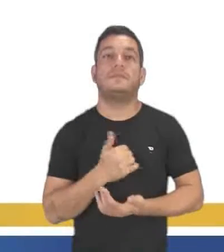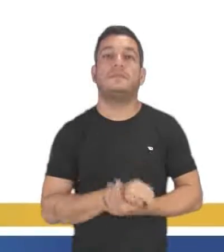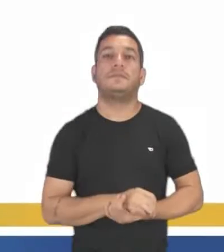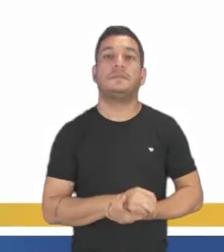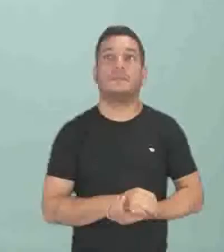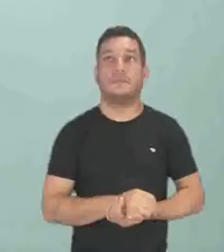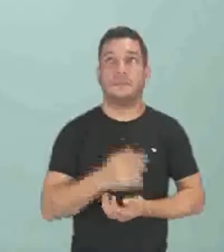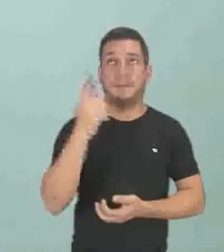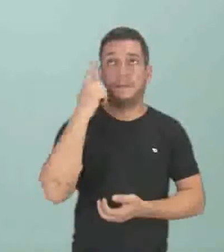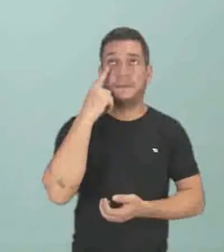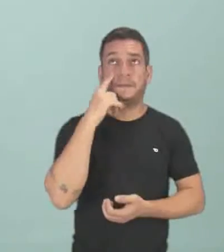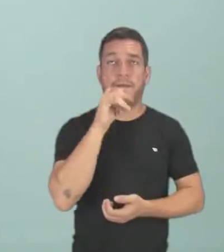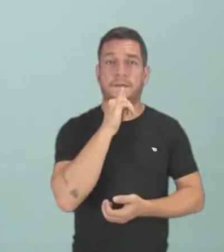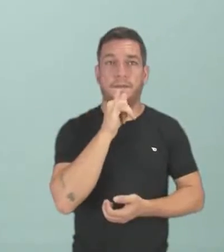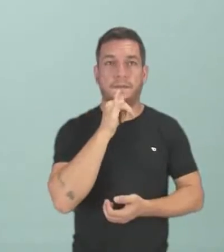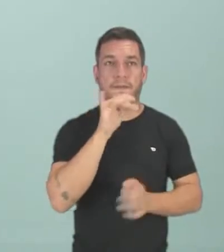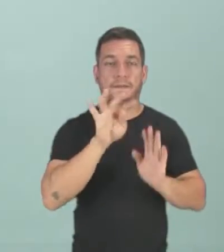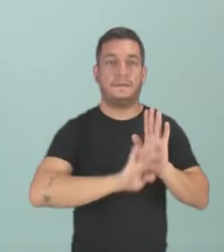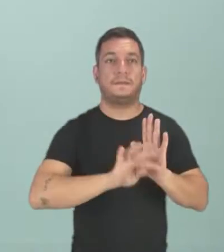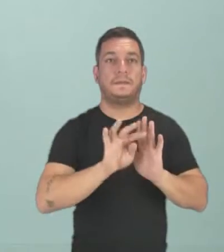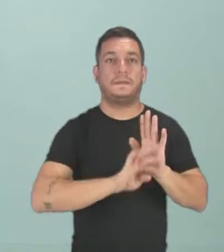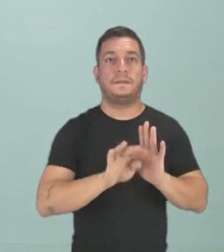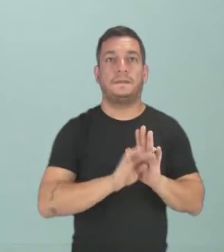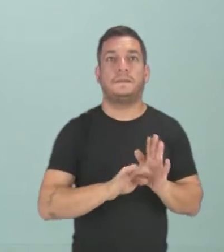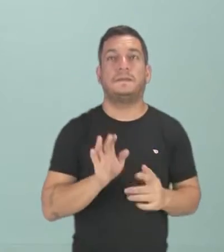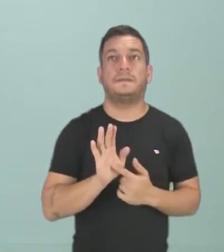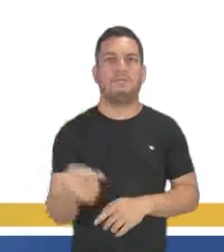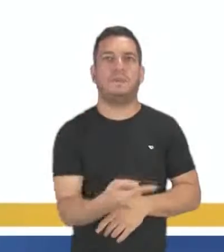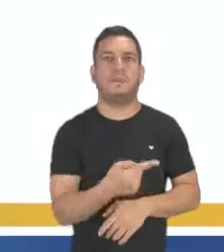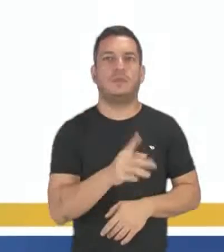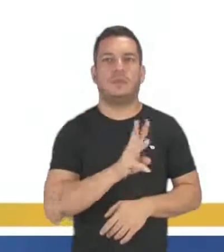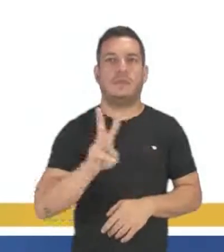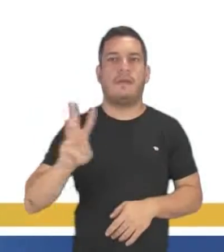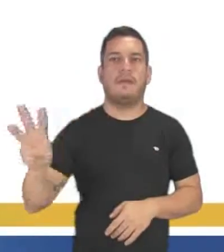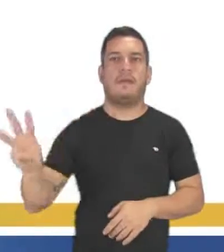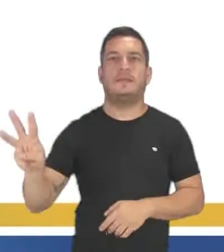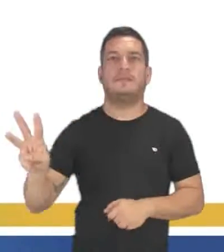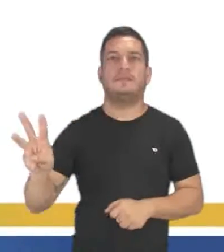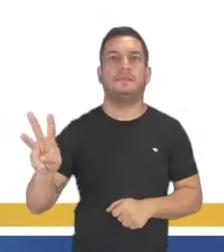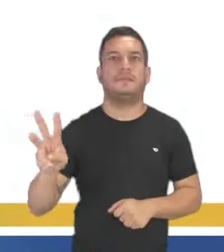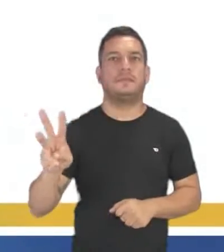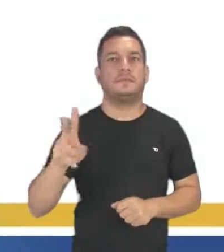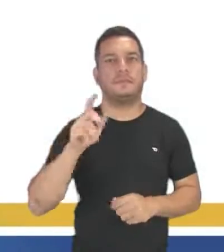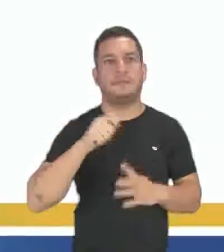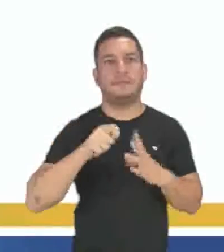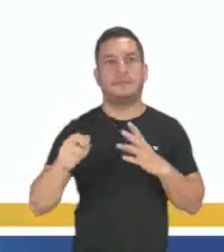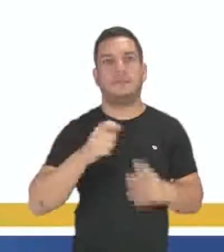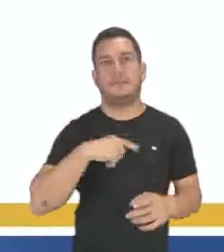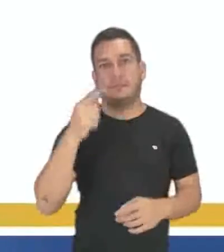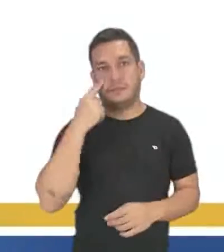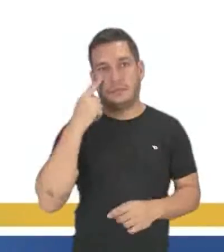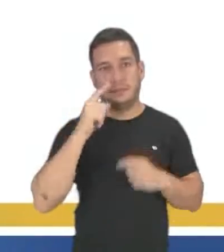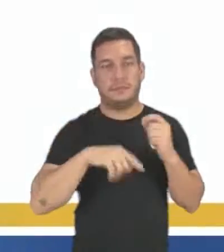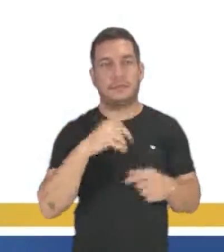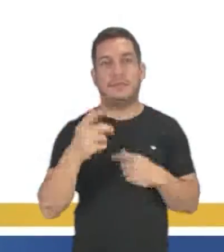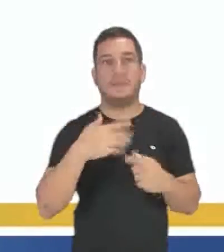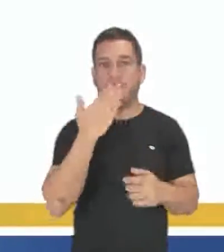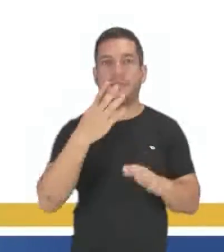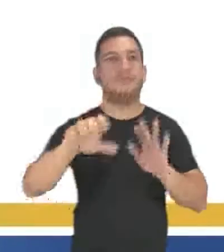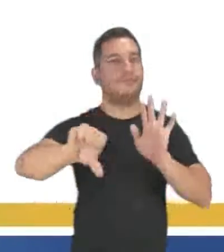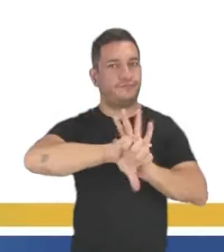texto cujo título é Combate à Cyberpedofilia, de Jean Ubiratã, que foi publicado na